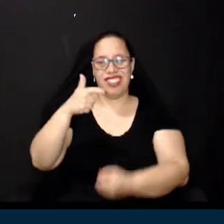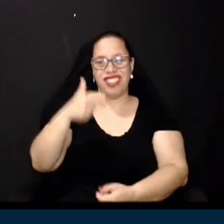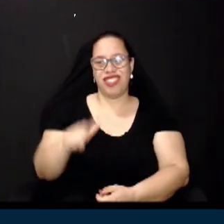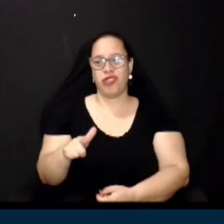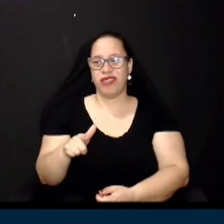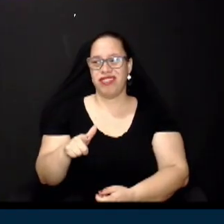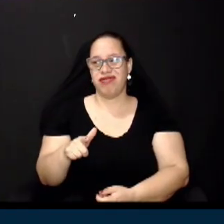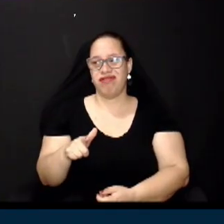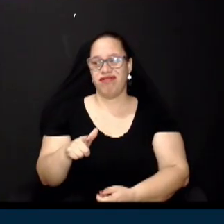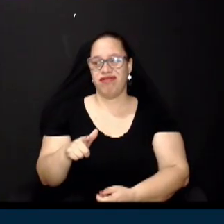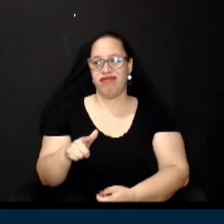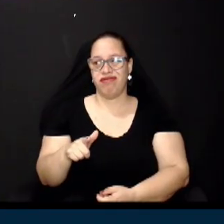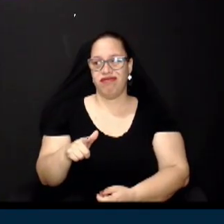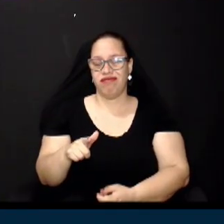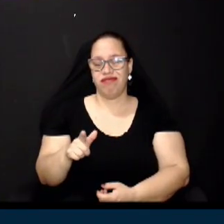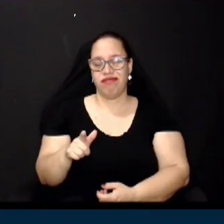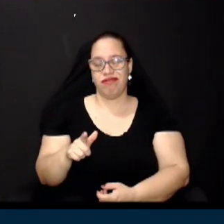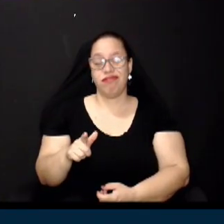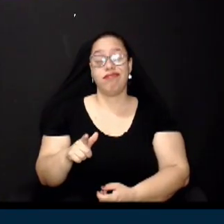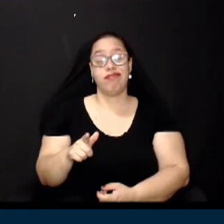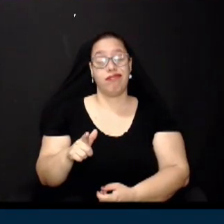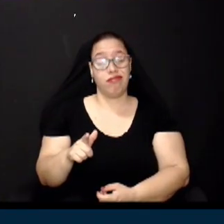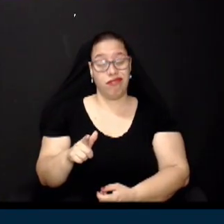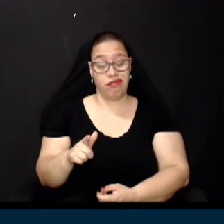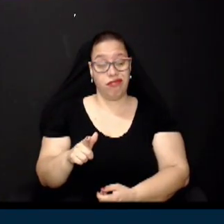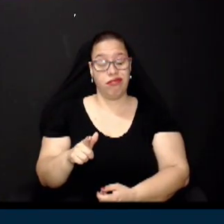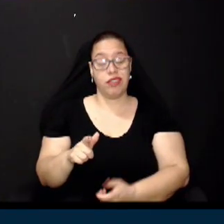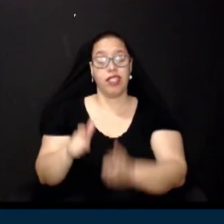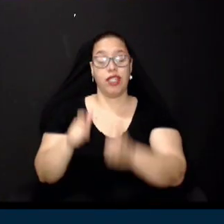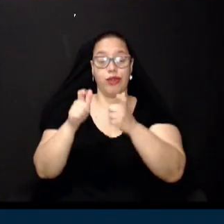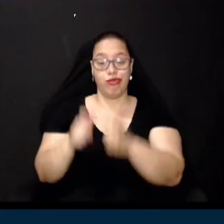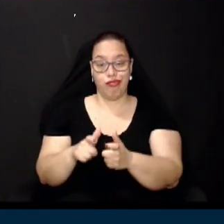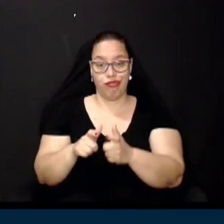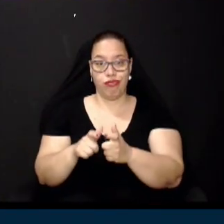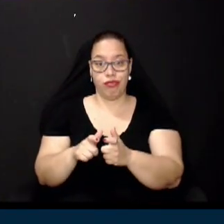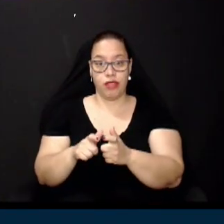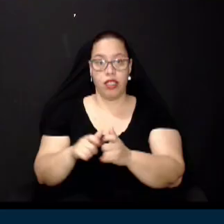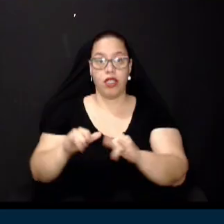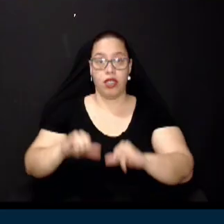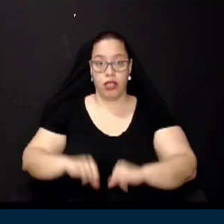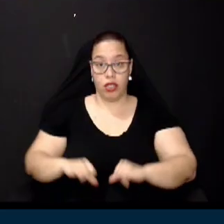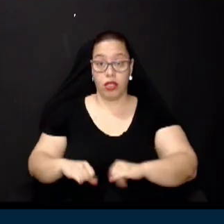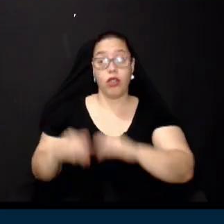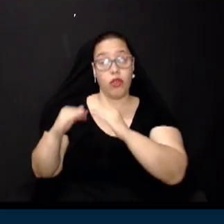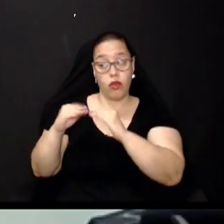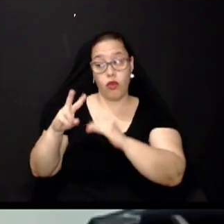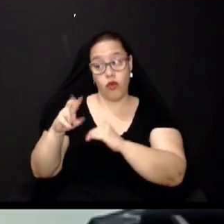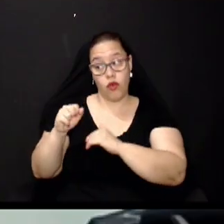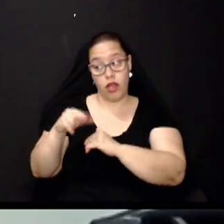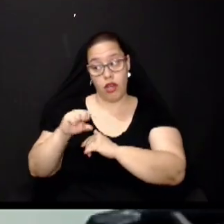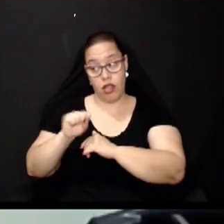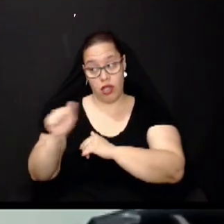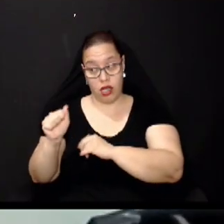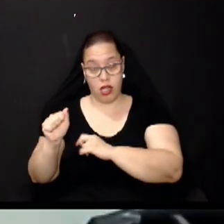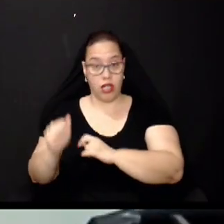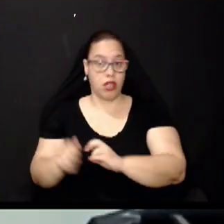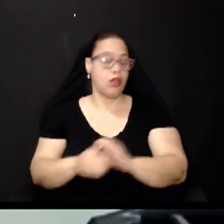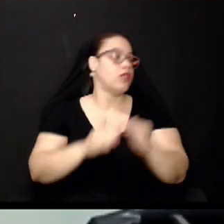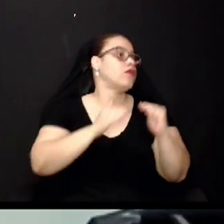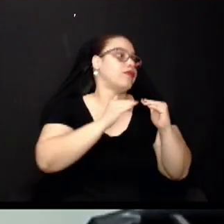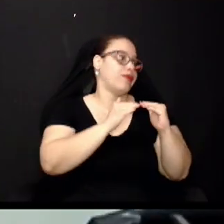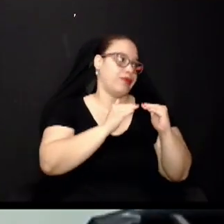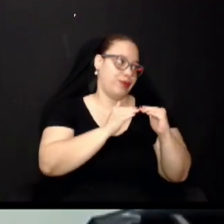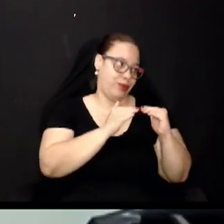de voltar àquele lugar que ela foi ferida. Você concorda, Vanessa? Com certeza.